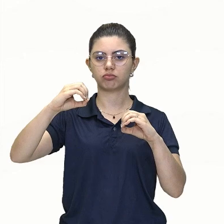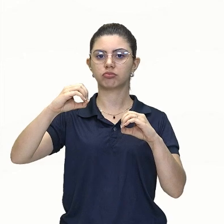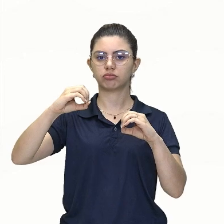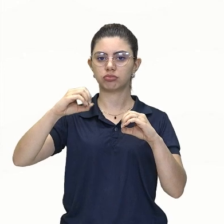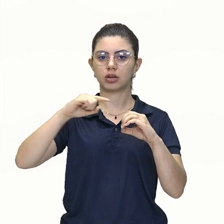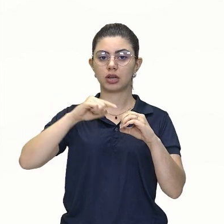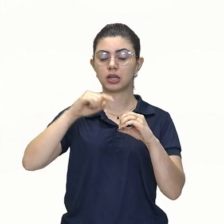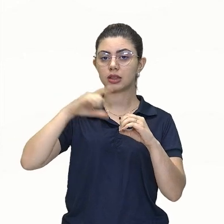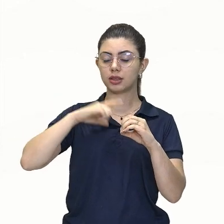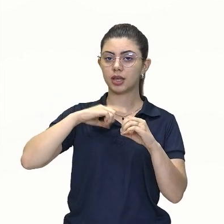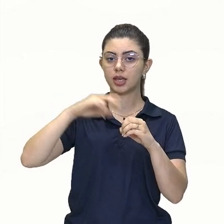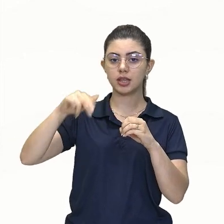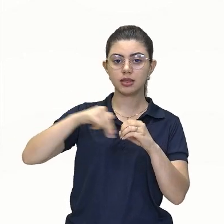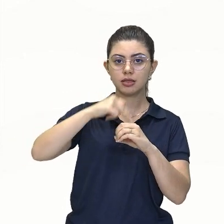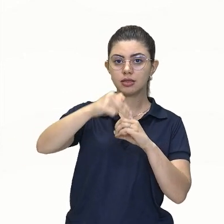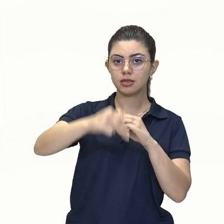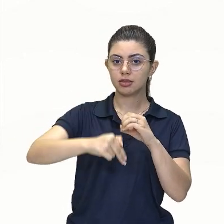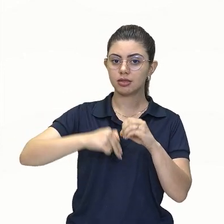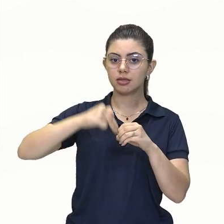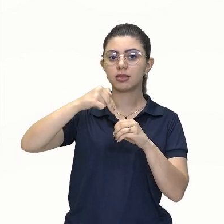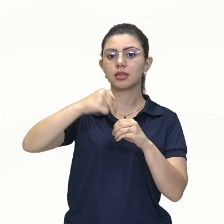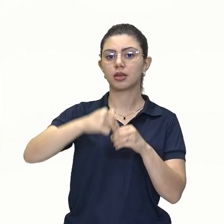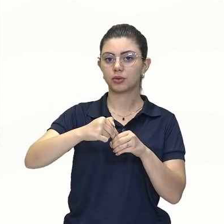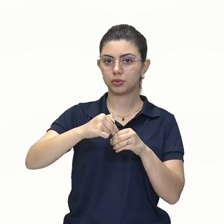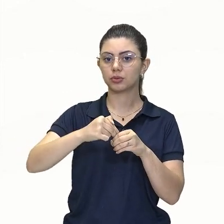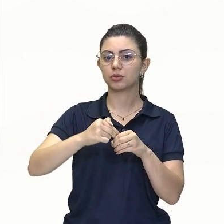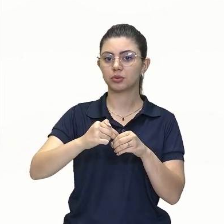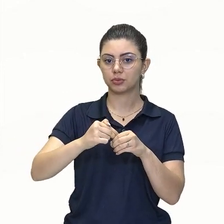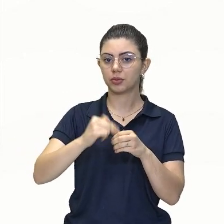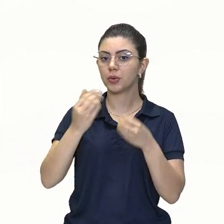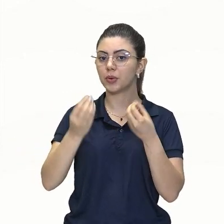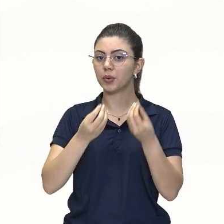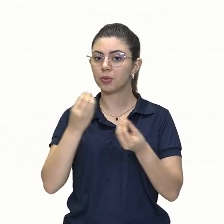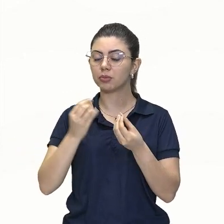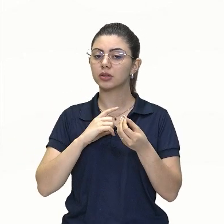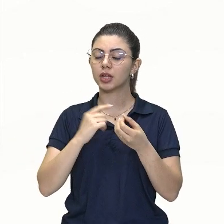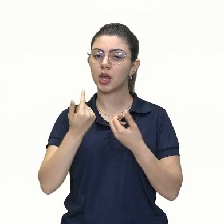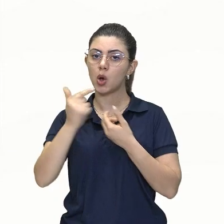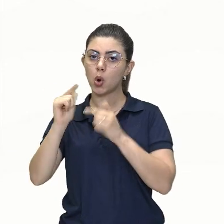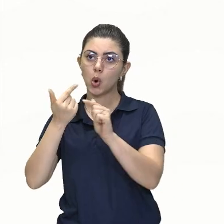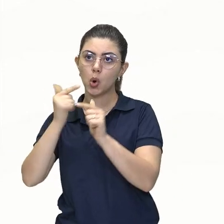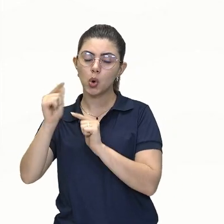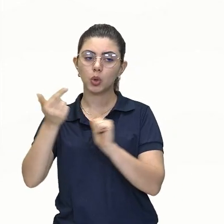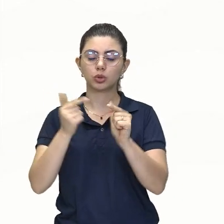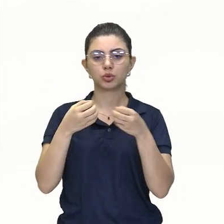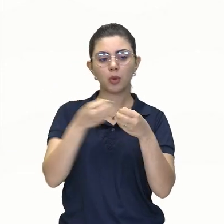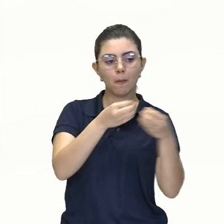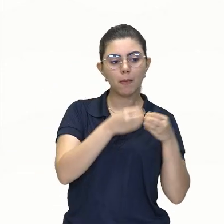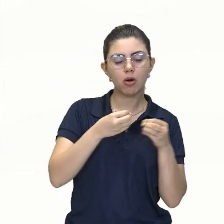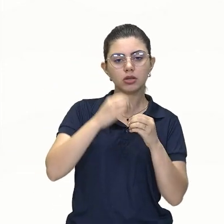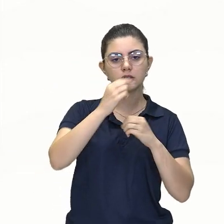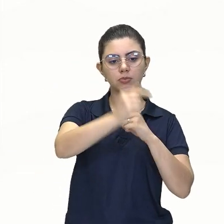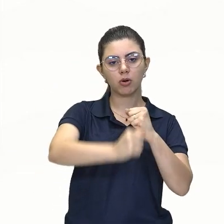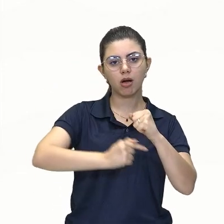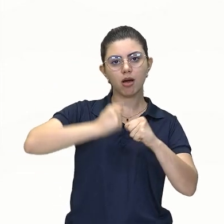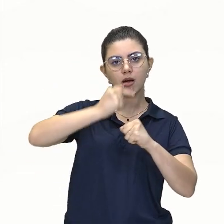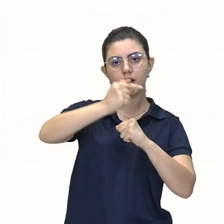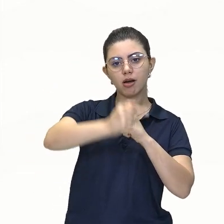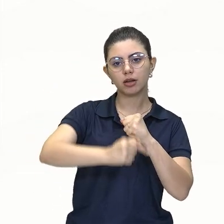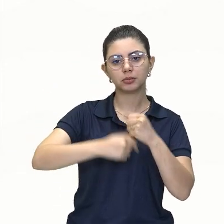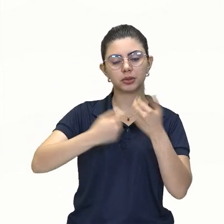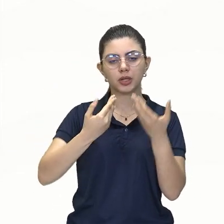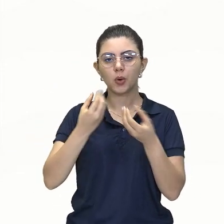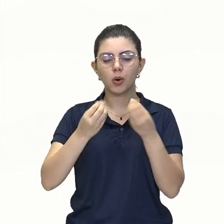vão atingir aqui, ó, vão atingir outros átomos e também vai dividir